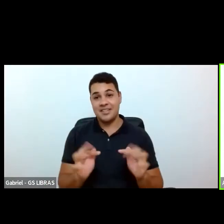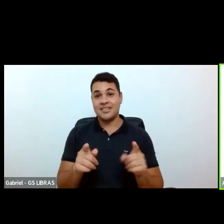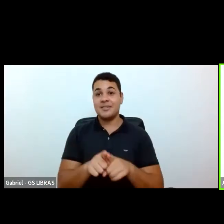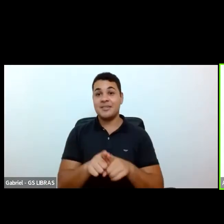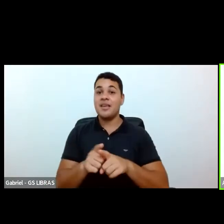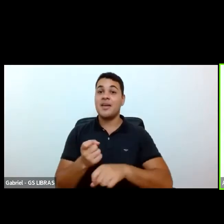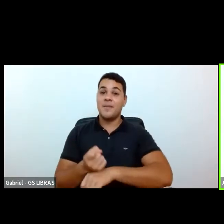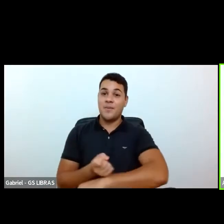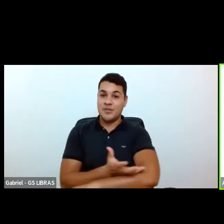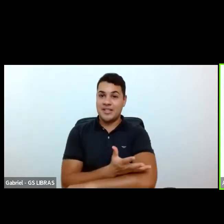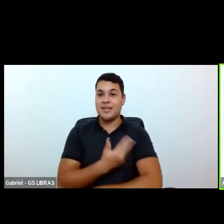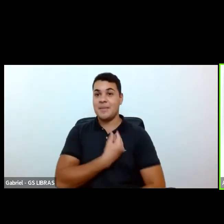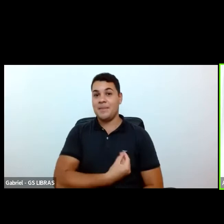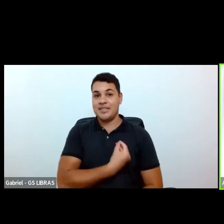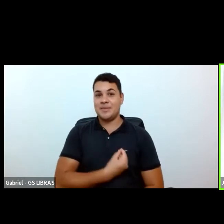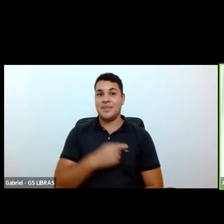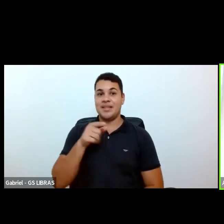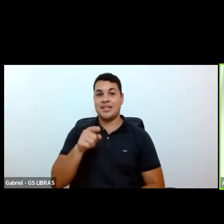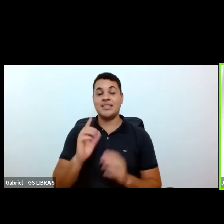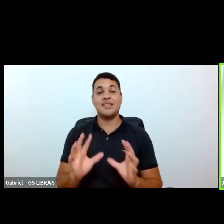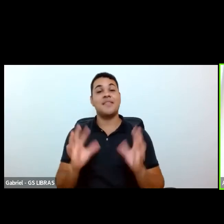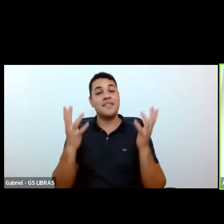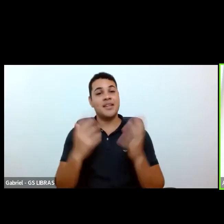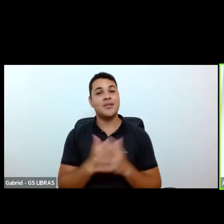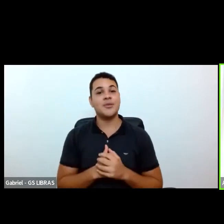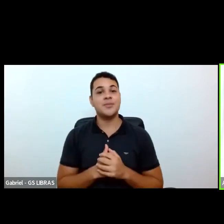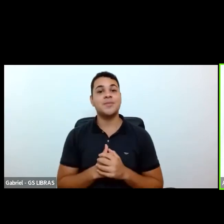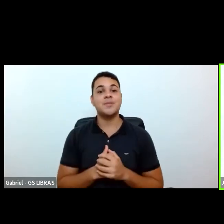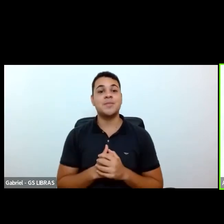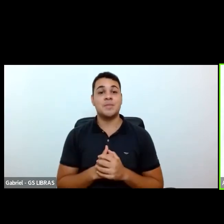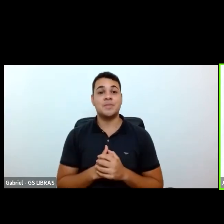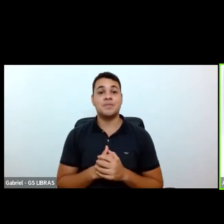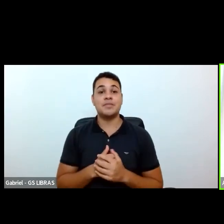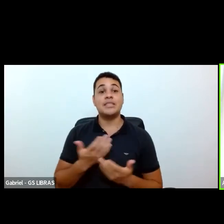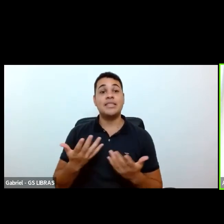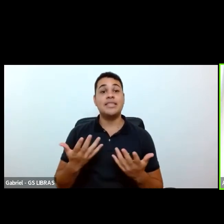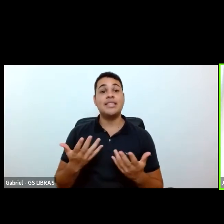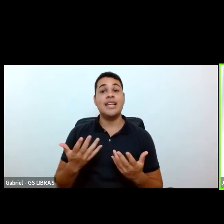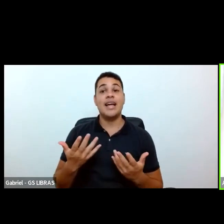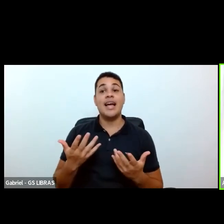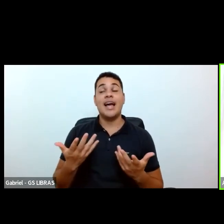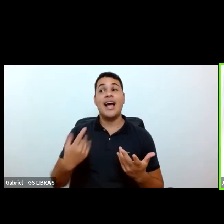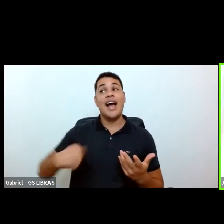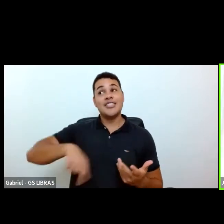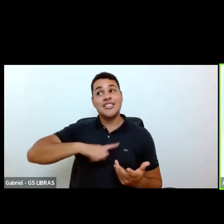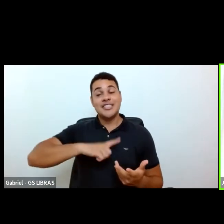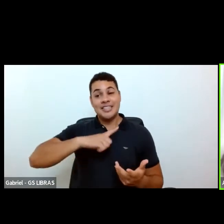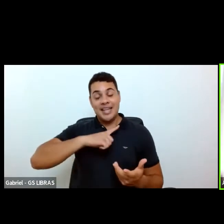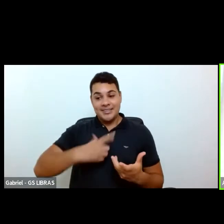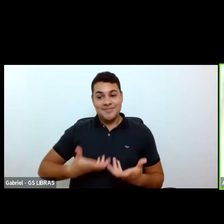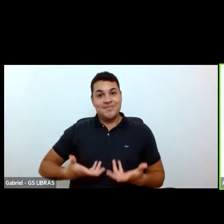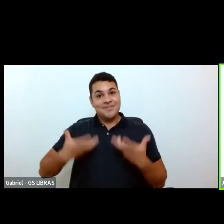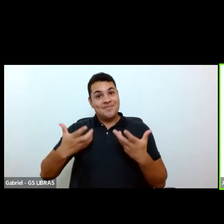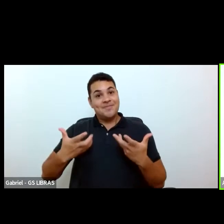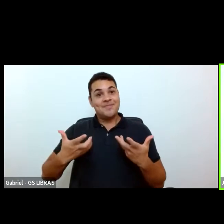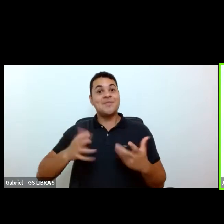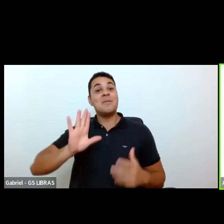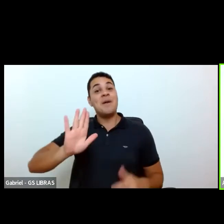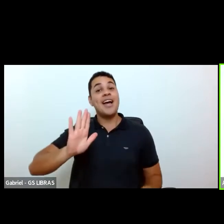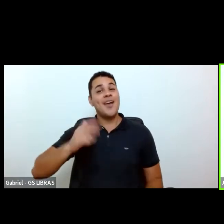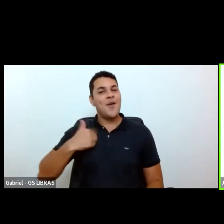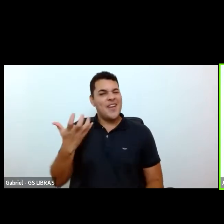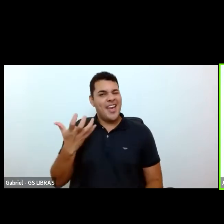né? E a gente sempre nesses momentos sai muito inspirado, mas eu vou depois querer fazer uma provocação no